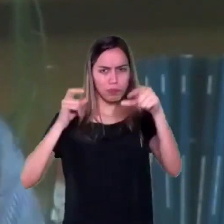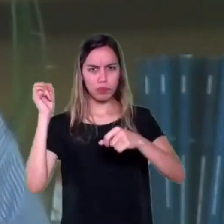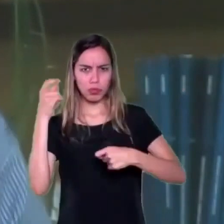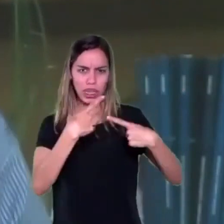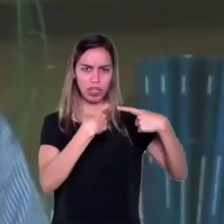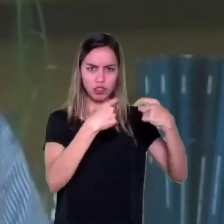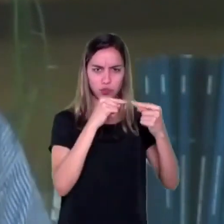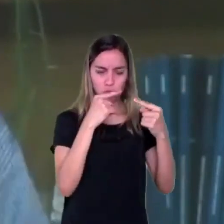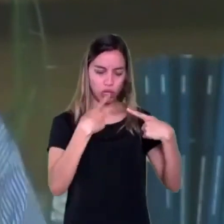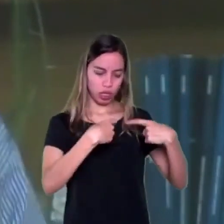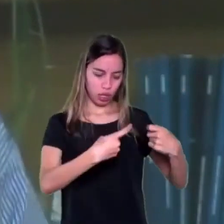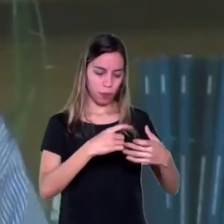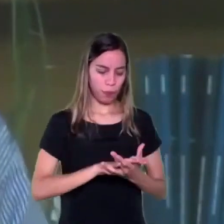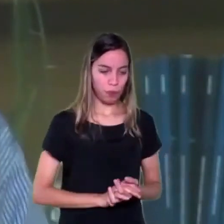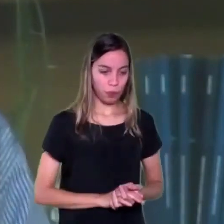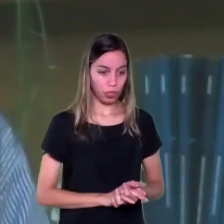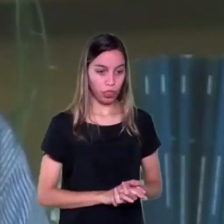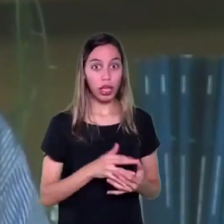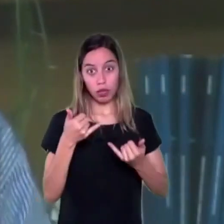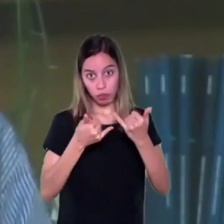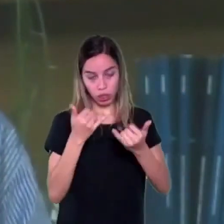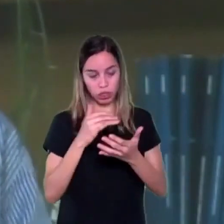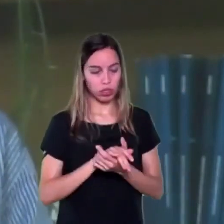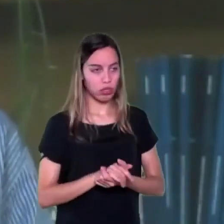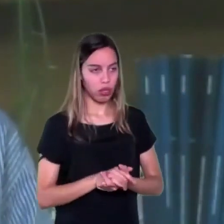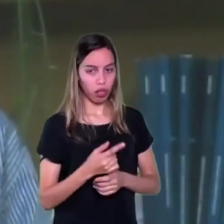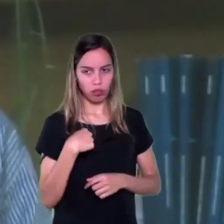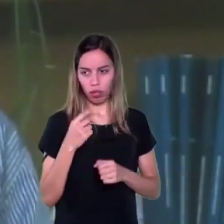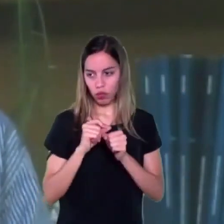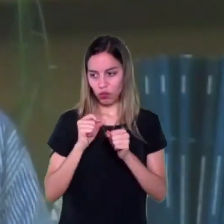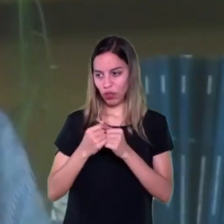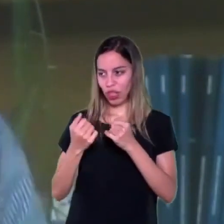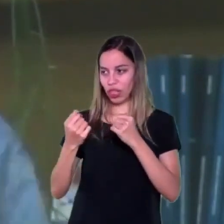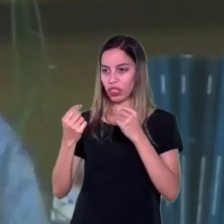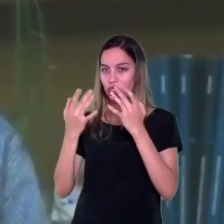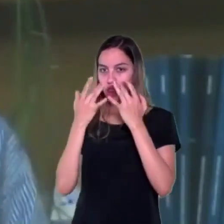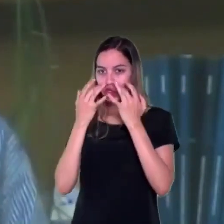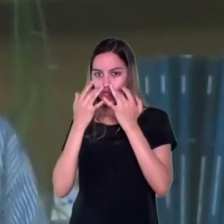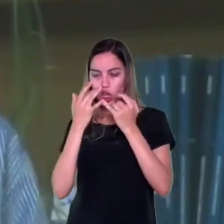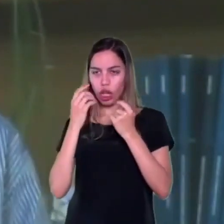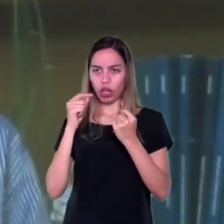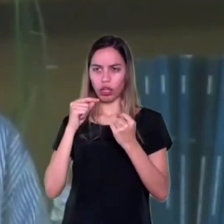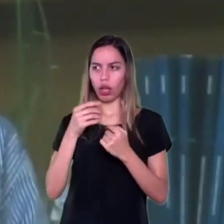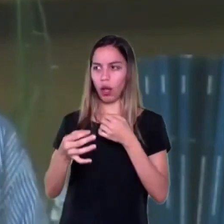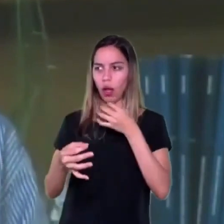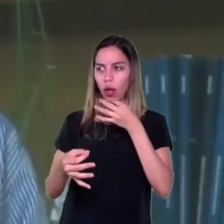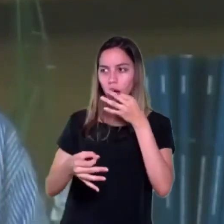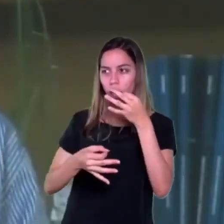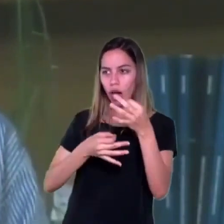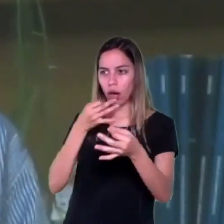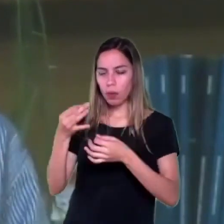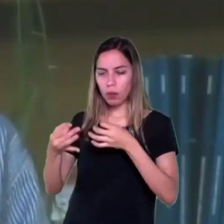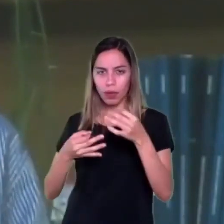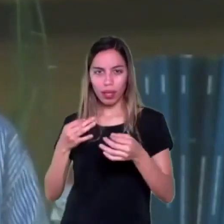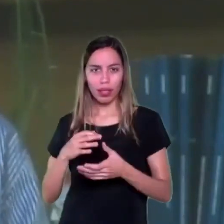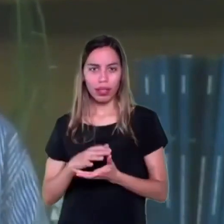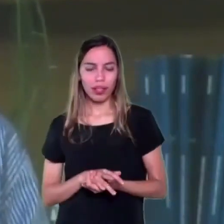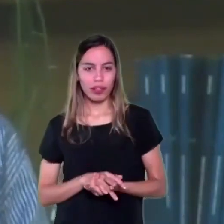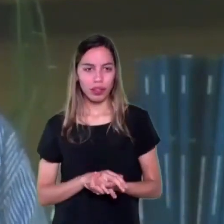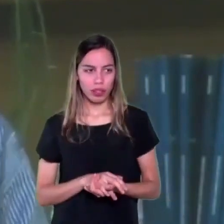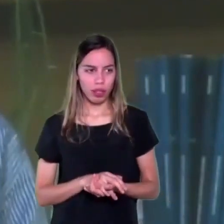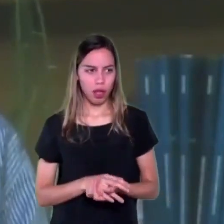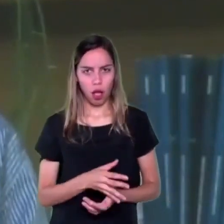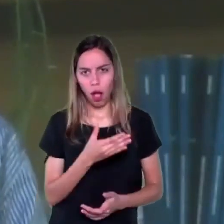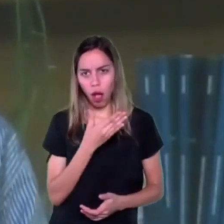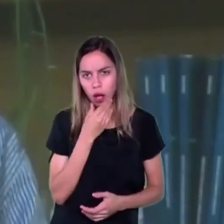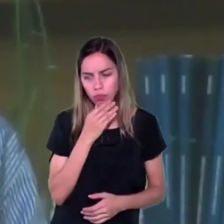a inspeção e os palpites muito bem-vindos dele, né? Ele já morreu já há alguns